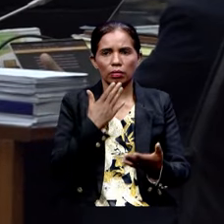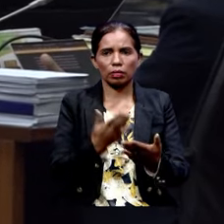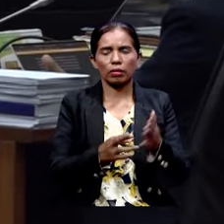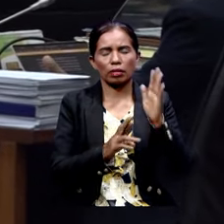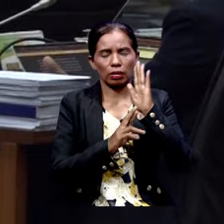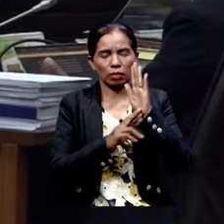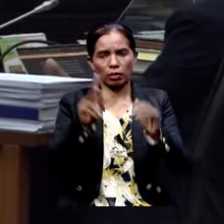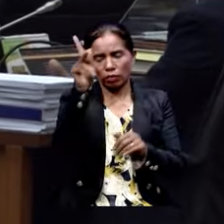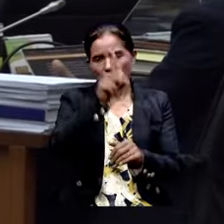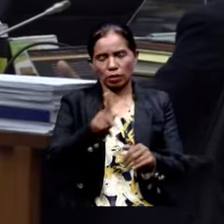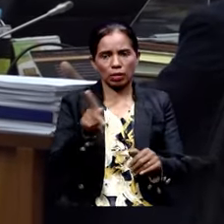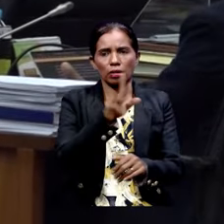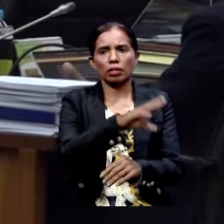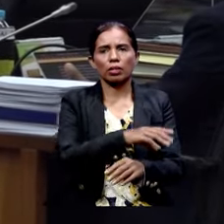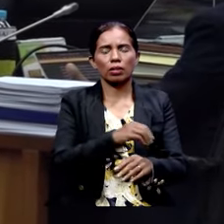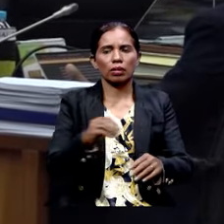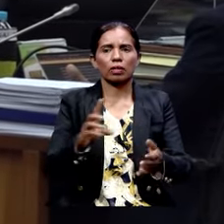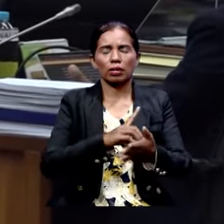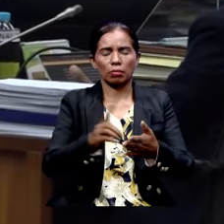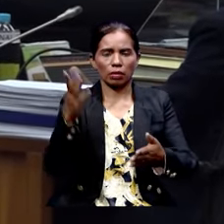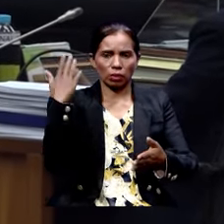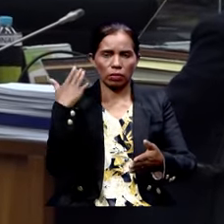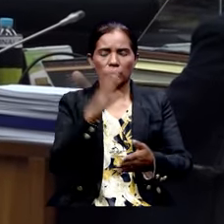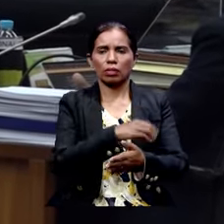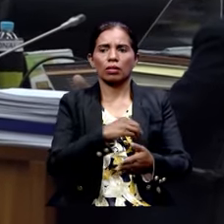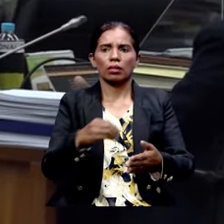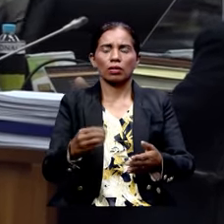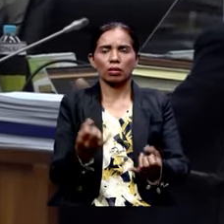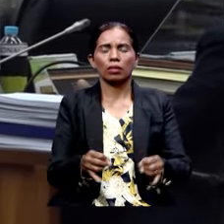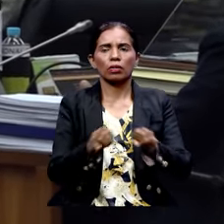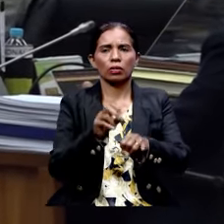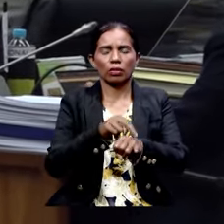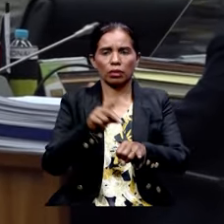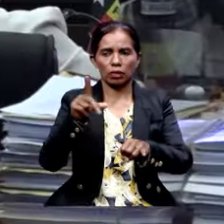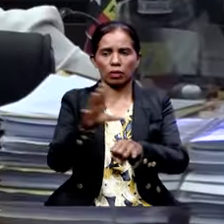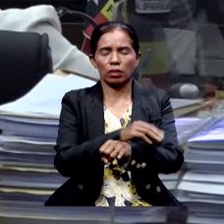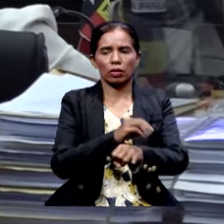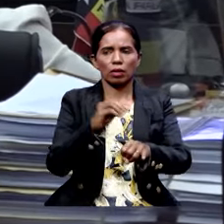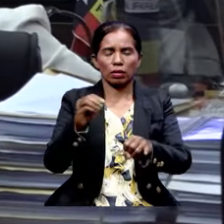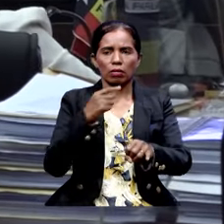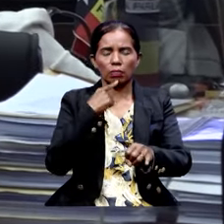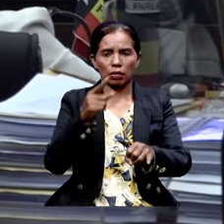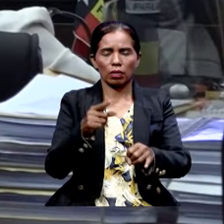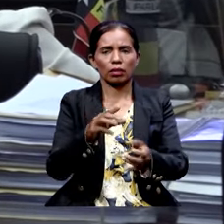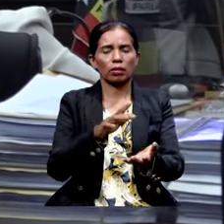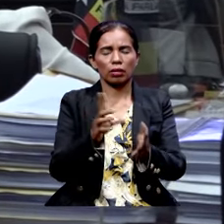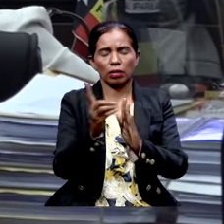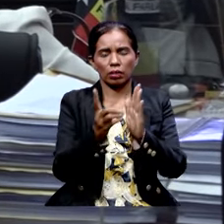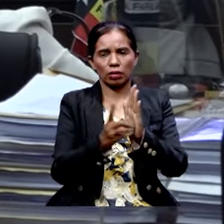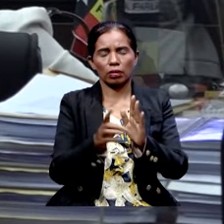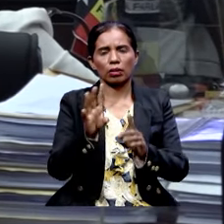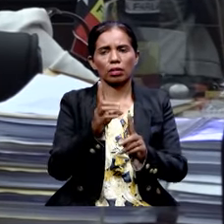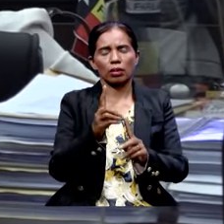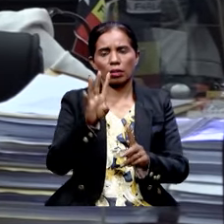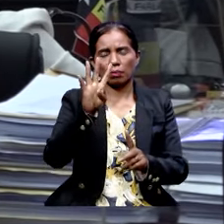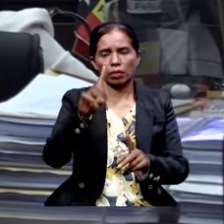fiscal Fiscalização Comissão EFINEM e a Semana Coto do Instituto Nacional Farmácia no Produto Médico, dados o Siloron Hat,